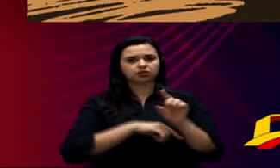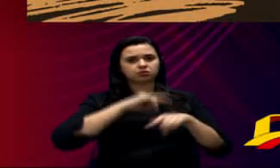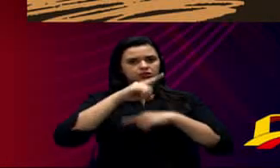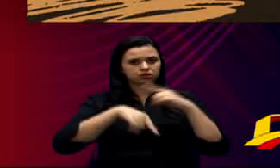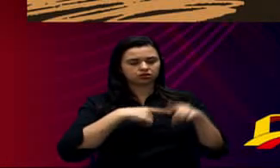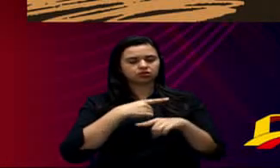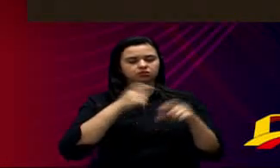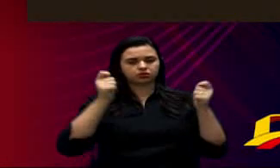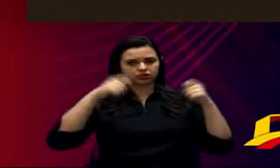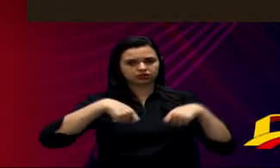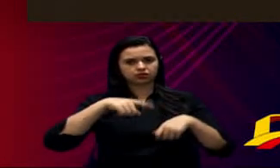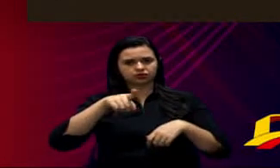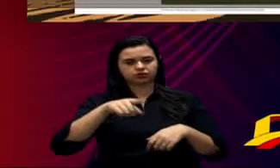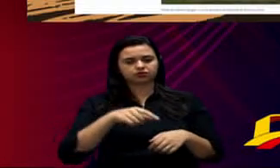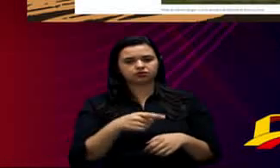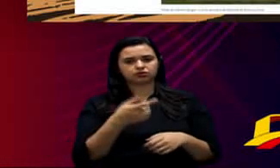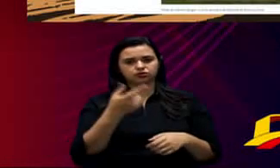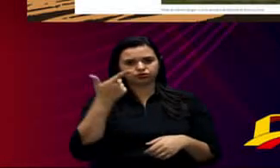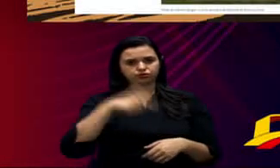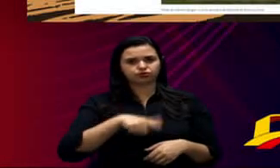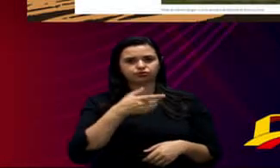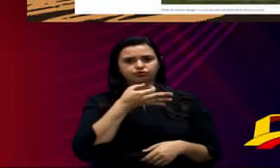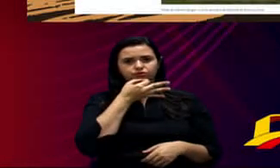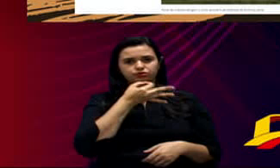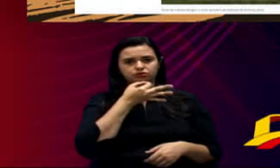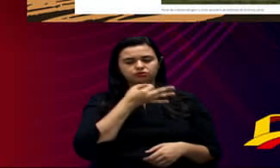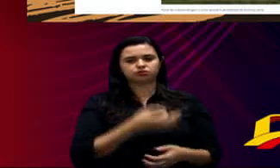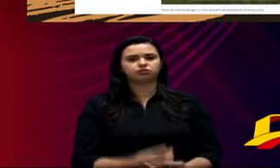você. Tá bom.